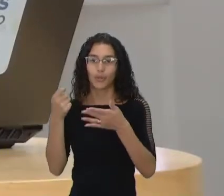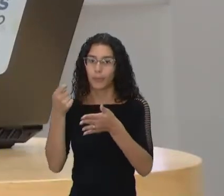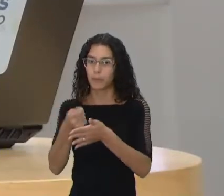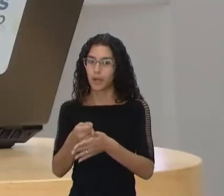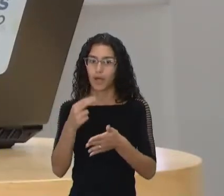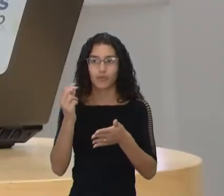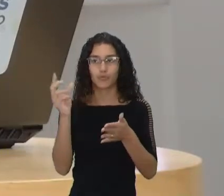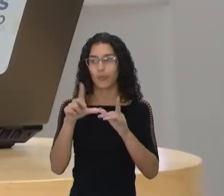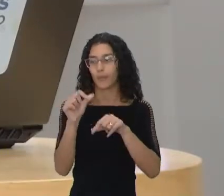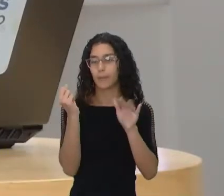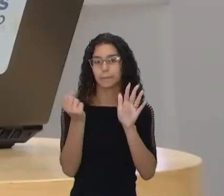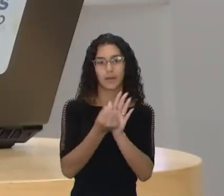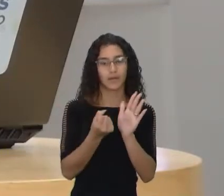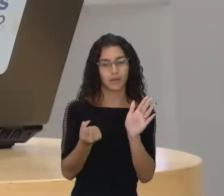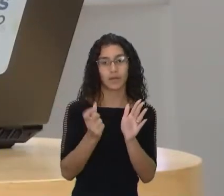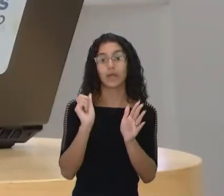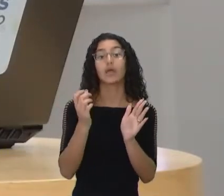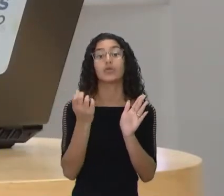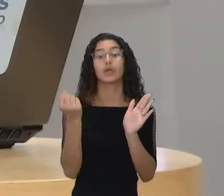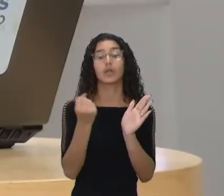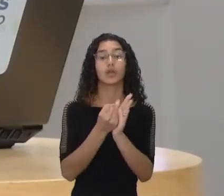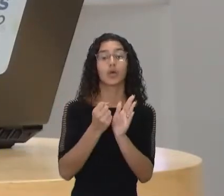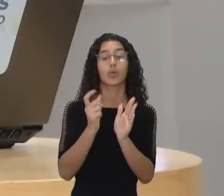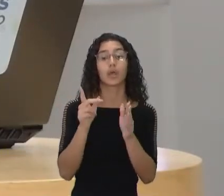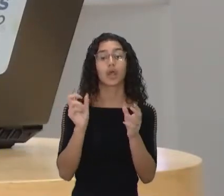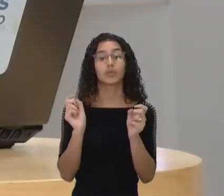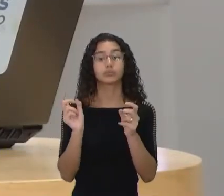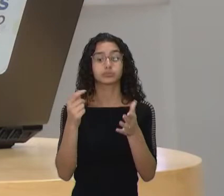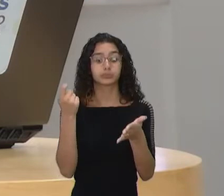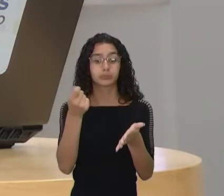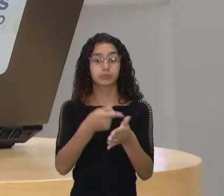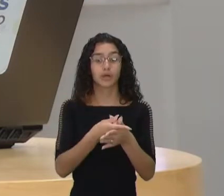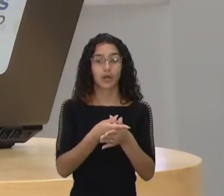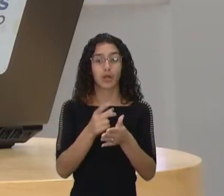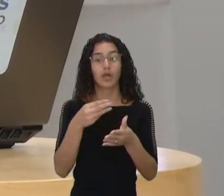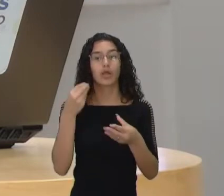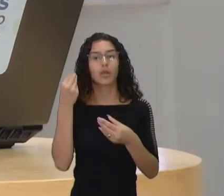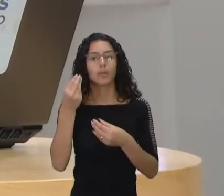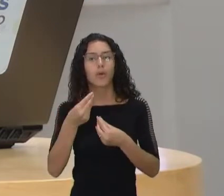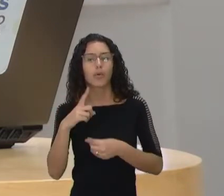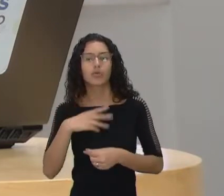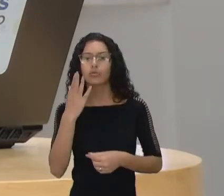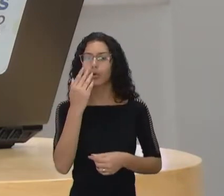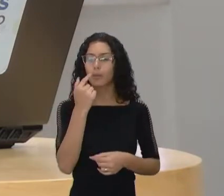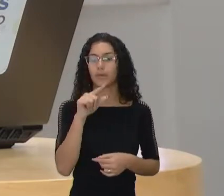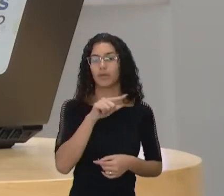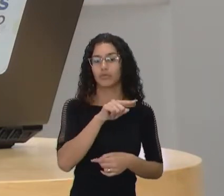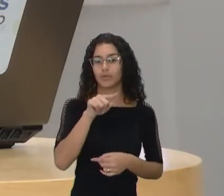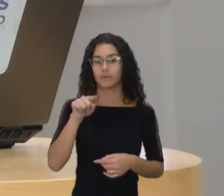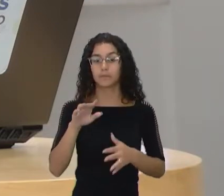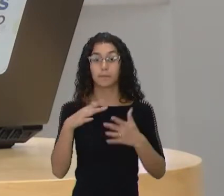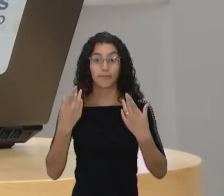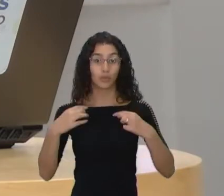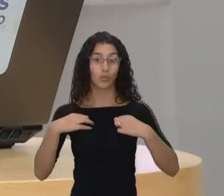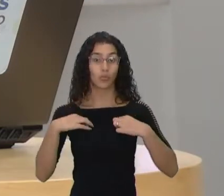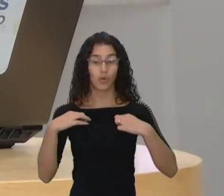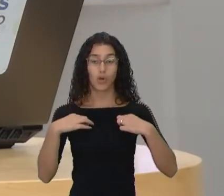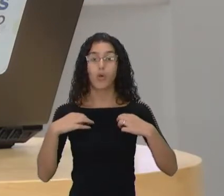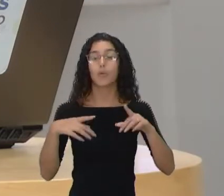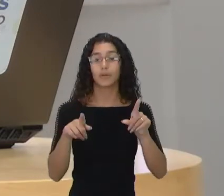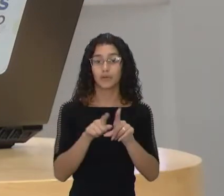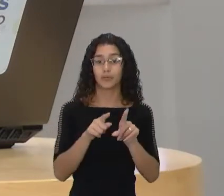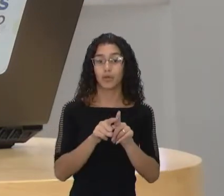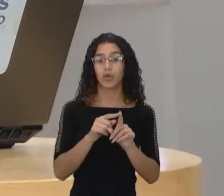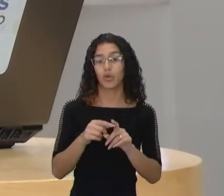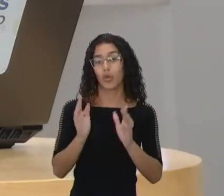marca. Então, quem escolheu a marca, quem gastou, quem se preocupou aí com a alimentação de vocês, com a roupa que vocês usavam,